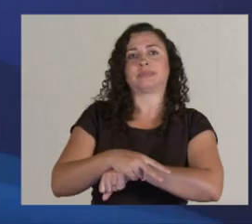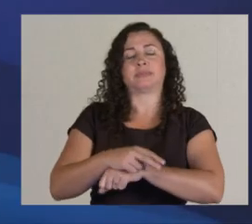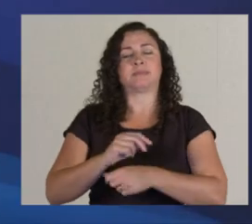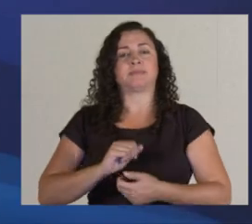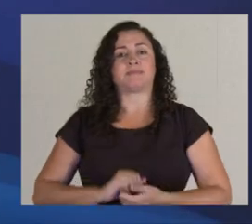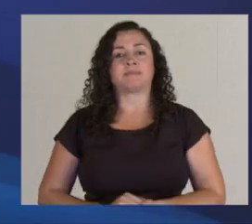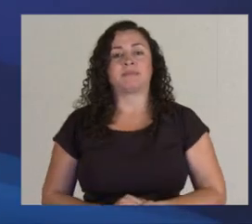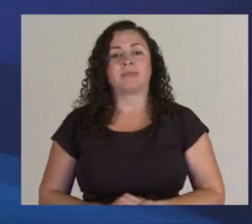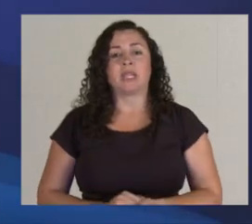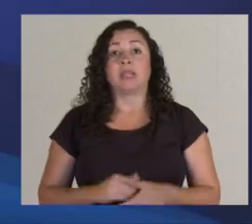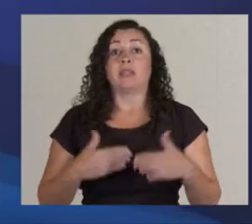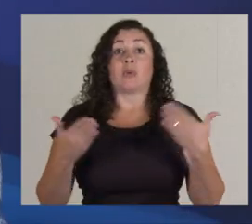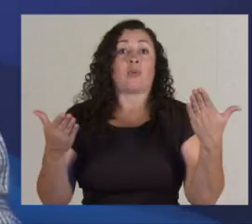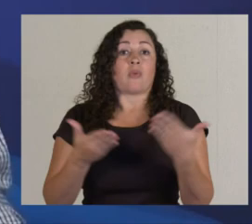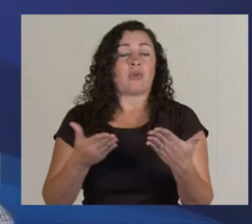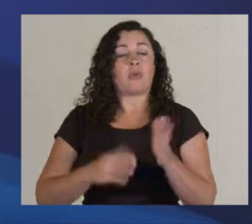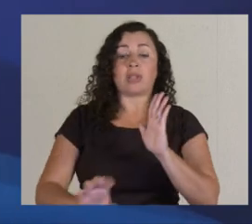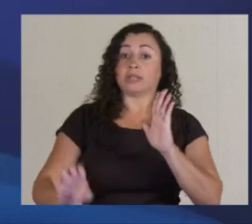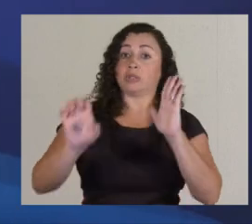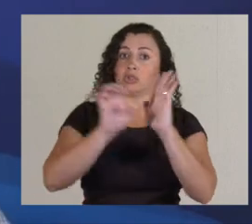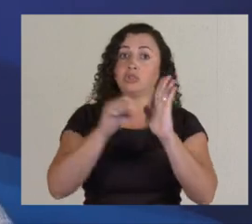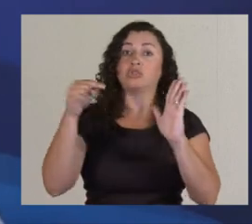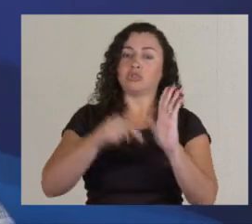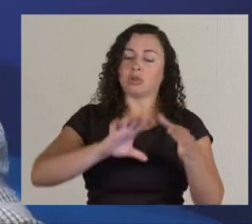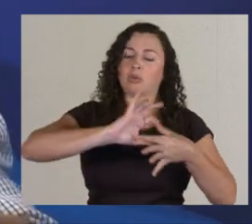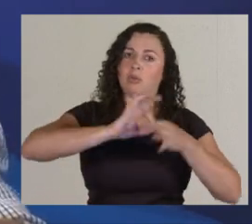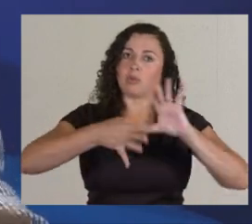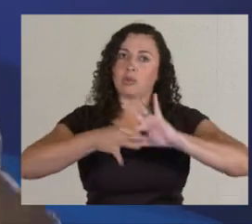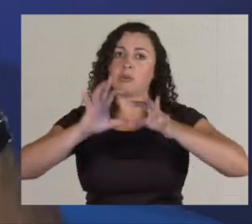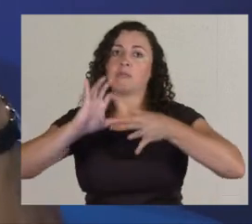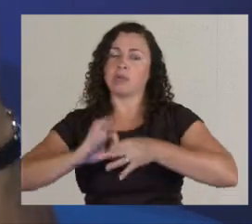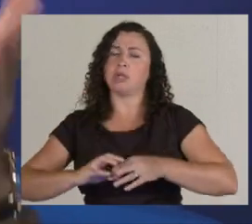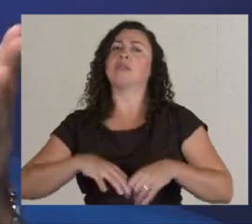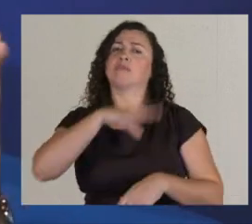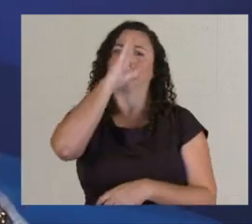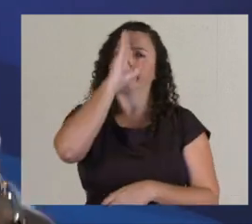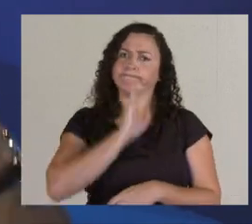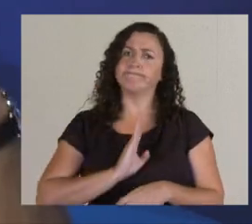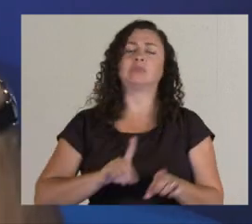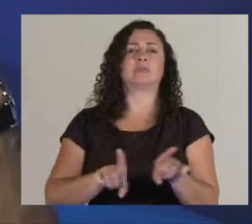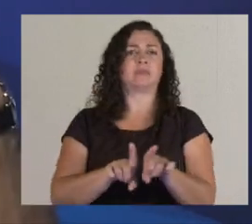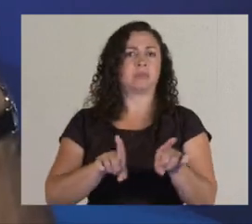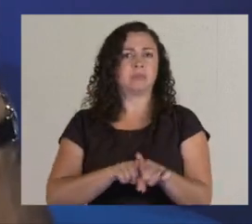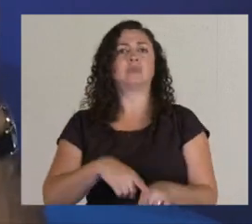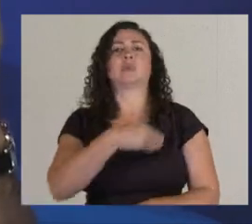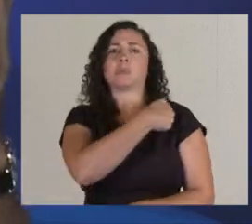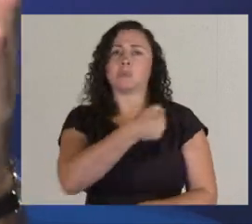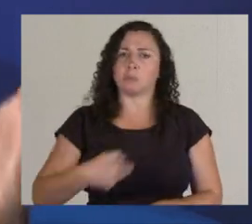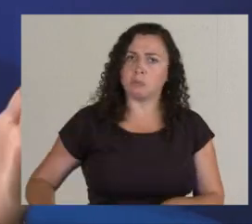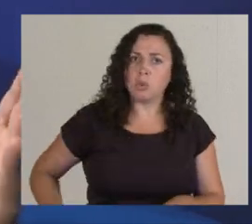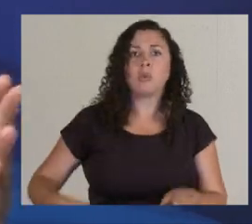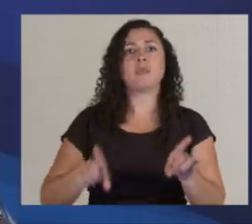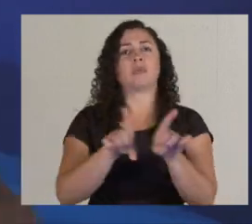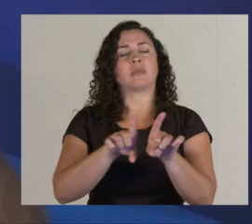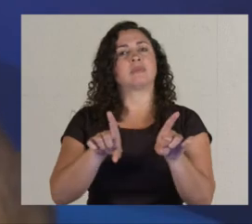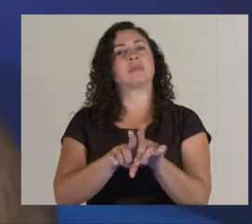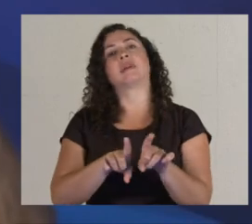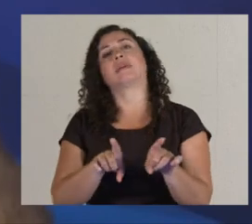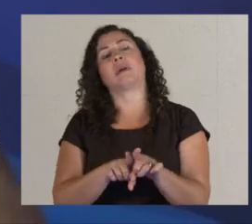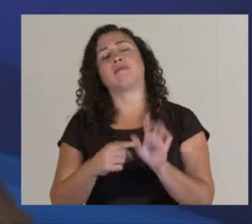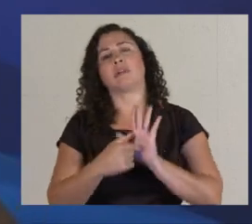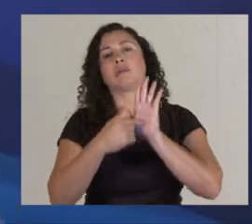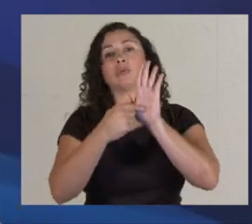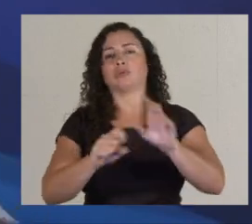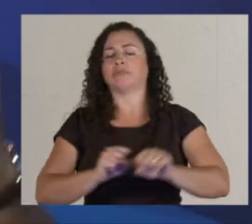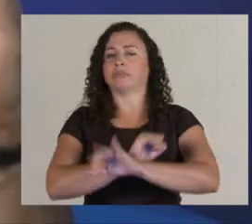vestibulares tradicionais. Então, esse será um edital que, repito, esse edital será público, pelos mesmos critérios de transparência. Os